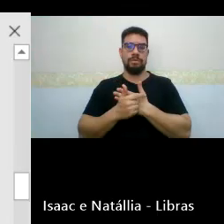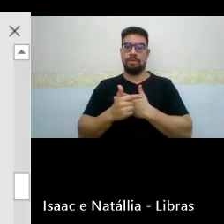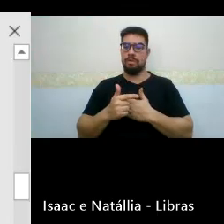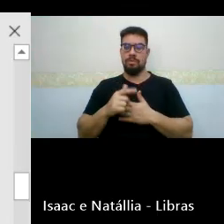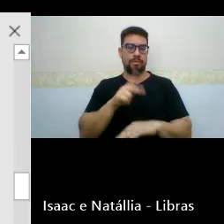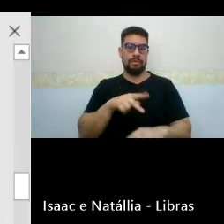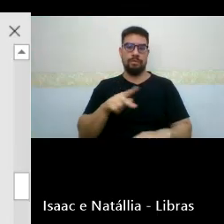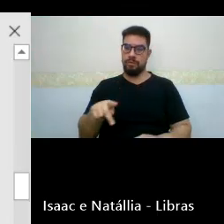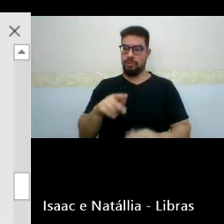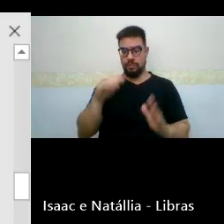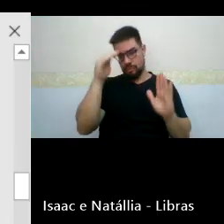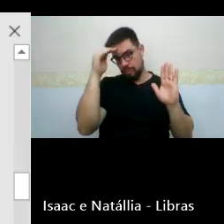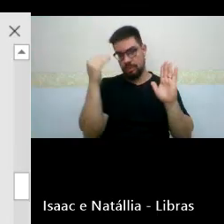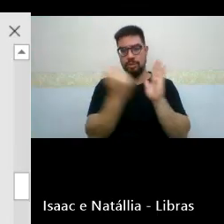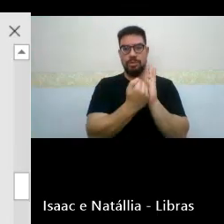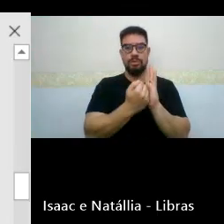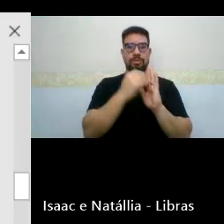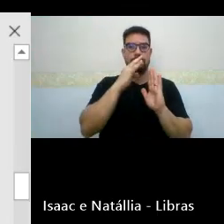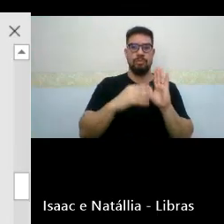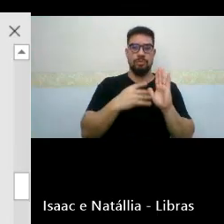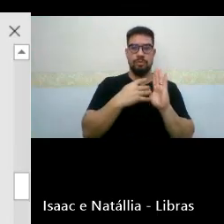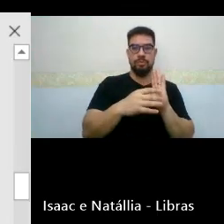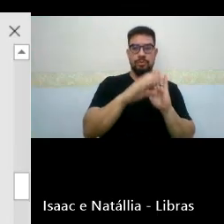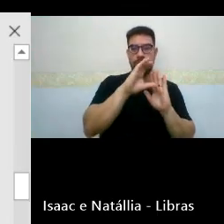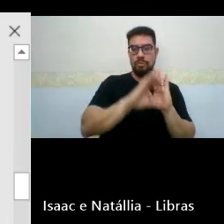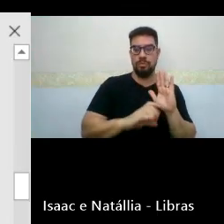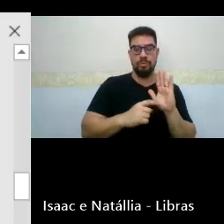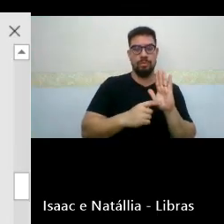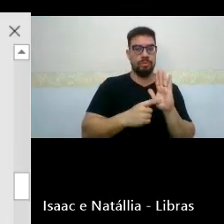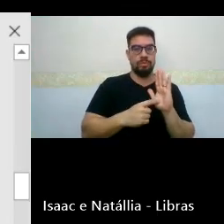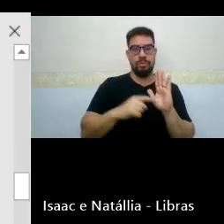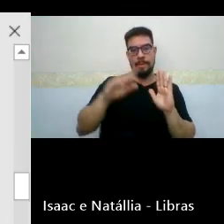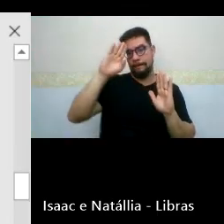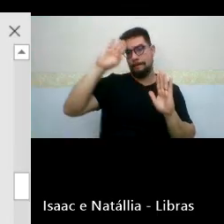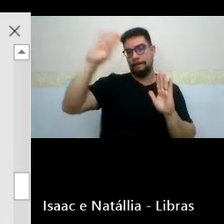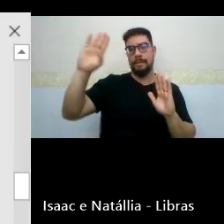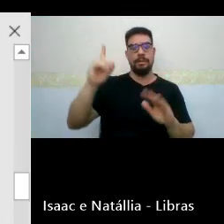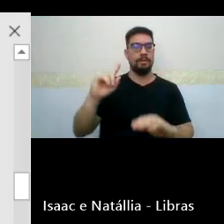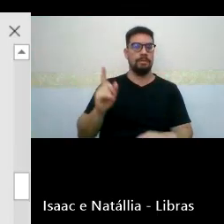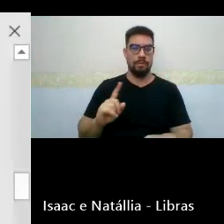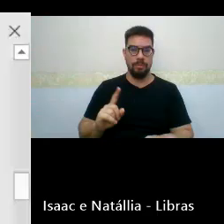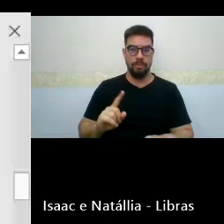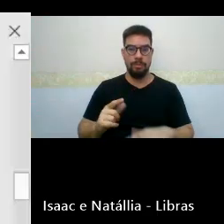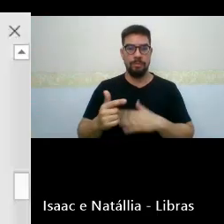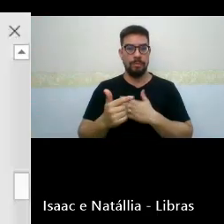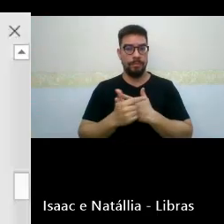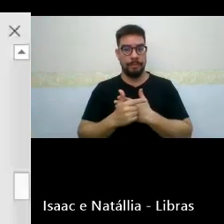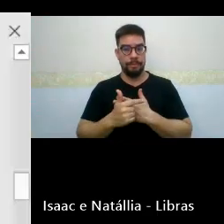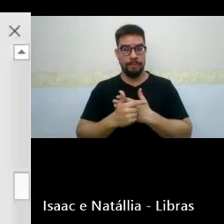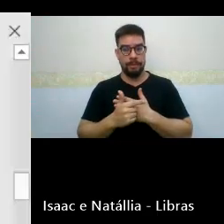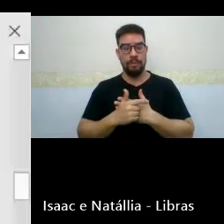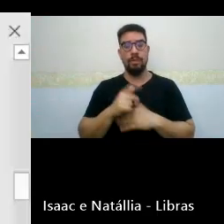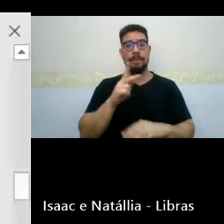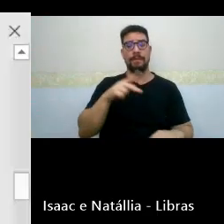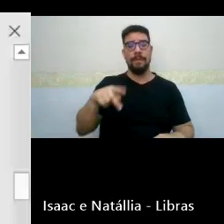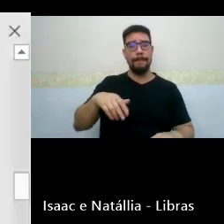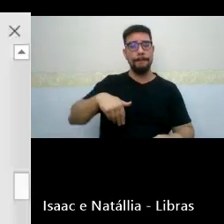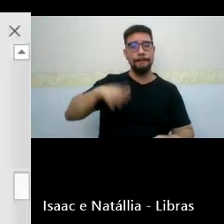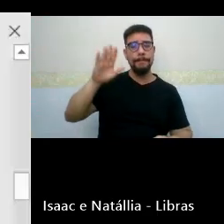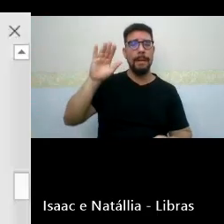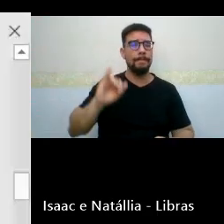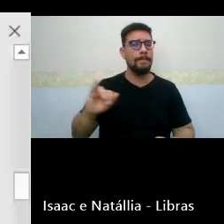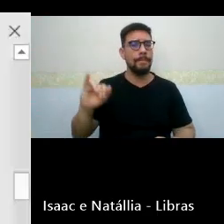tá? E nem é a primeira. O professor, o papel dele mais importante